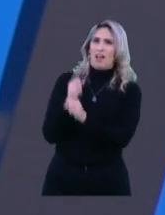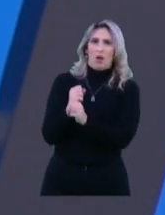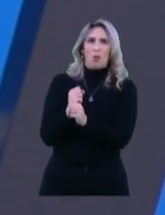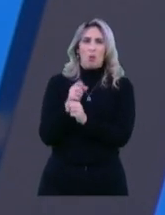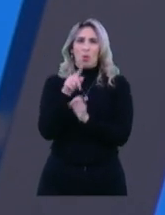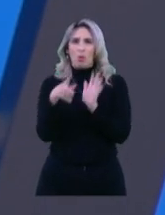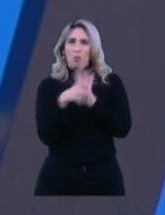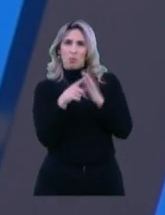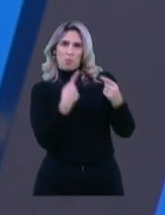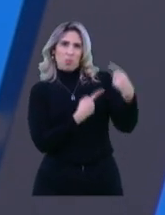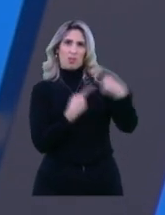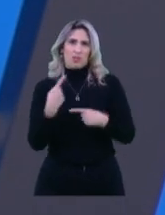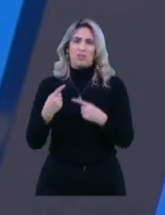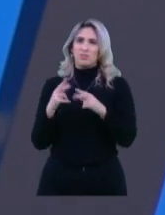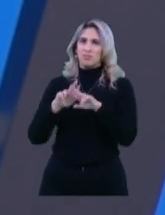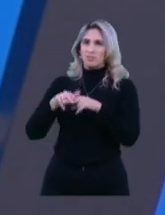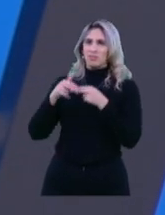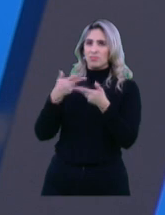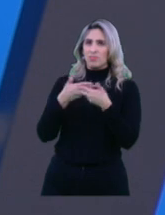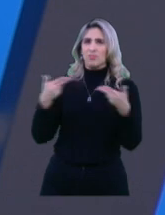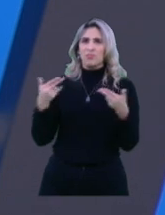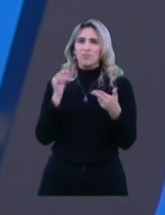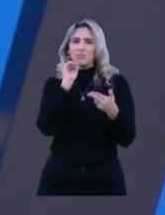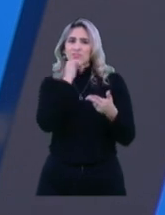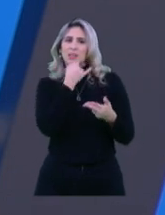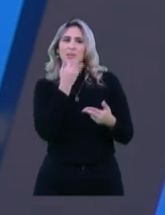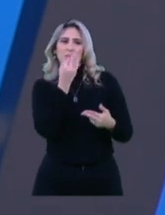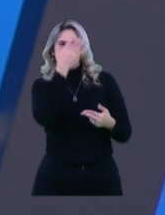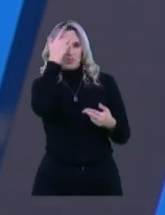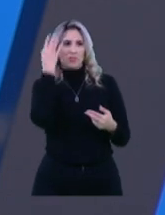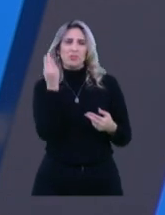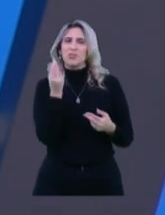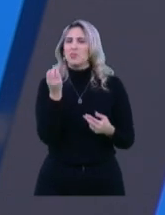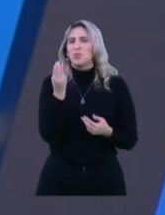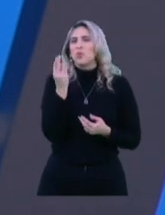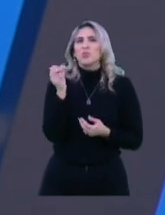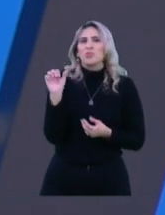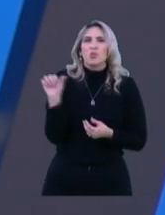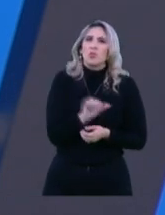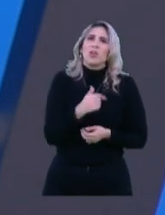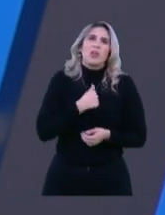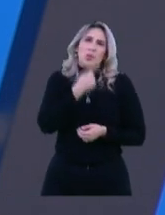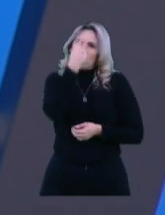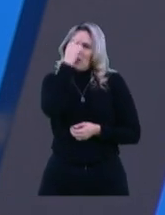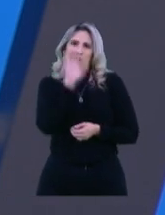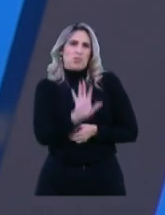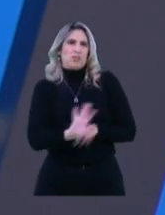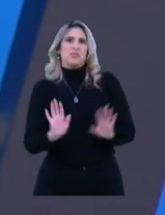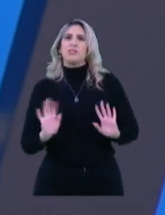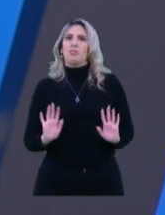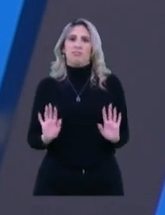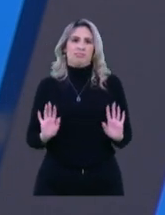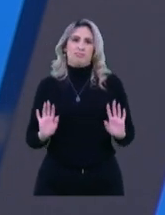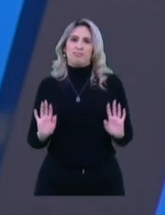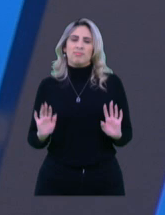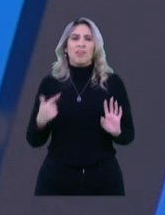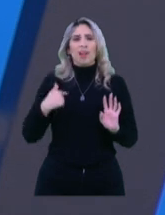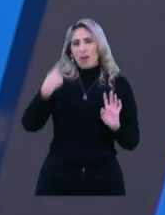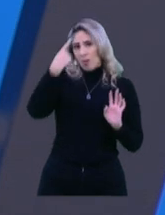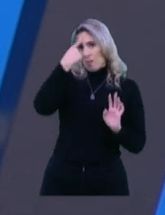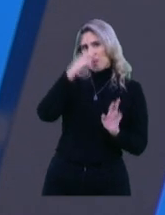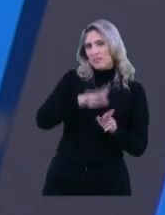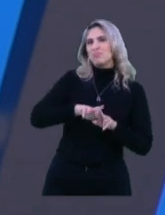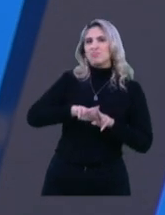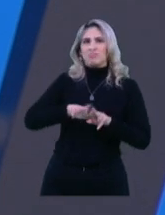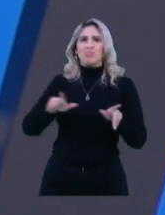político numa coisa que traz drama para tanta gente, acho que é uma coisa de mau gosto. Eu não penso dessa maneira. Eu penso